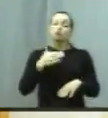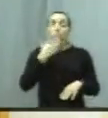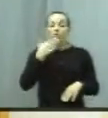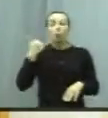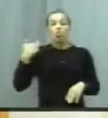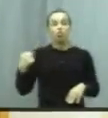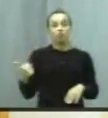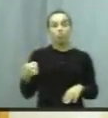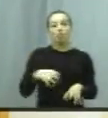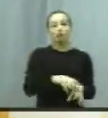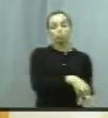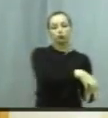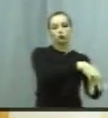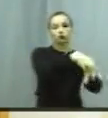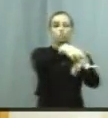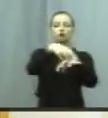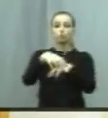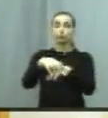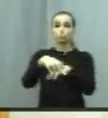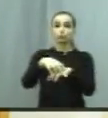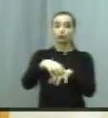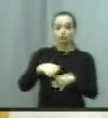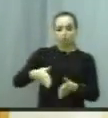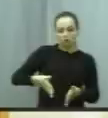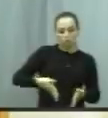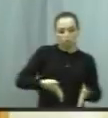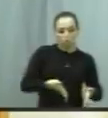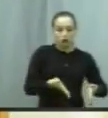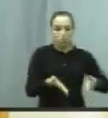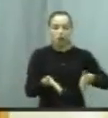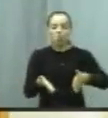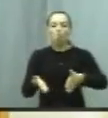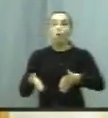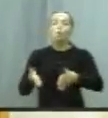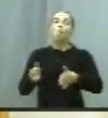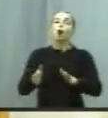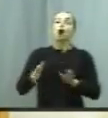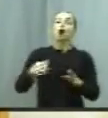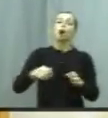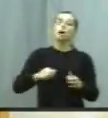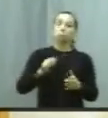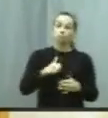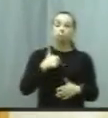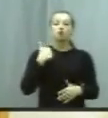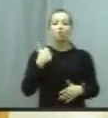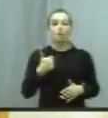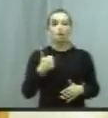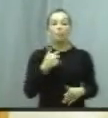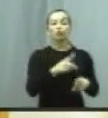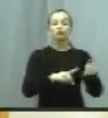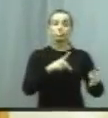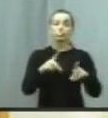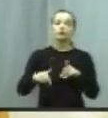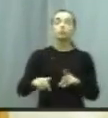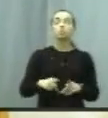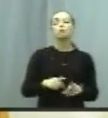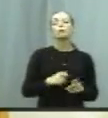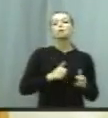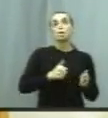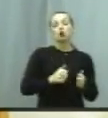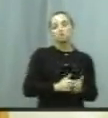considerável dos corredores de ônibus que já têm tido impacto positivo pelo menos a população que usa o transporte coletivo